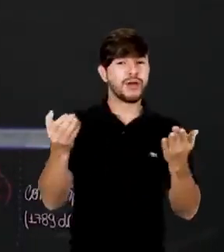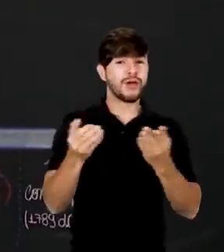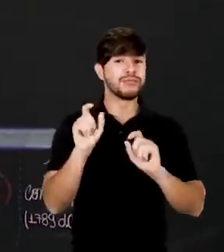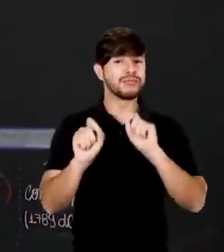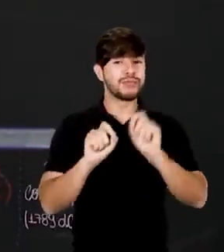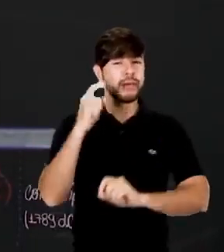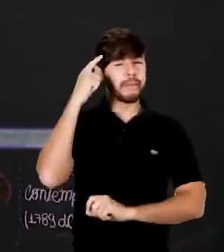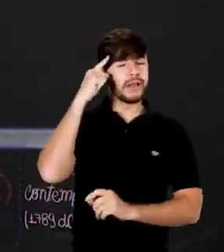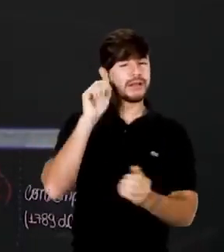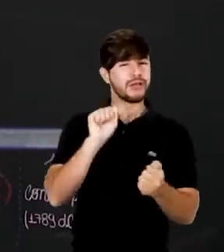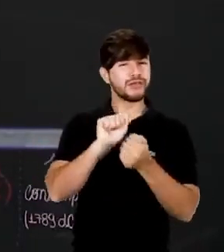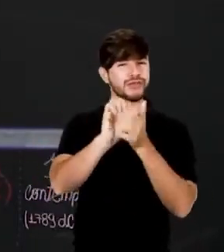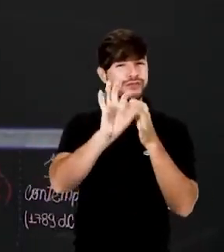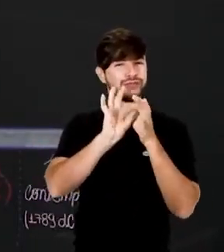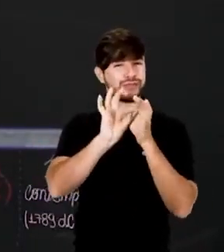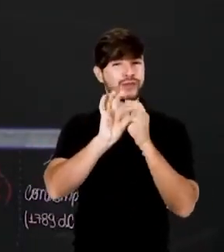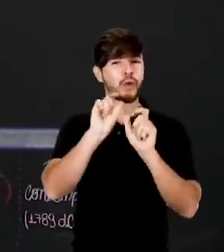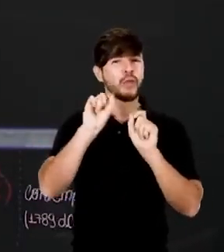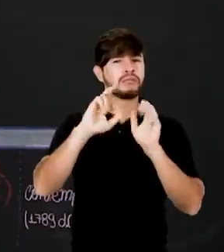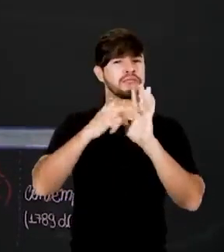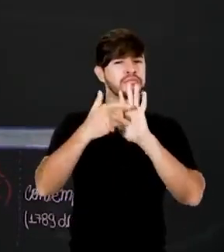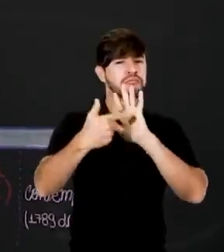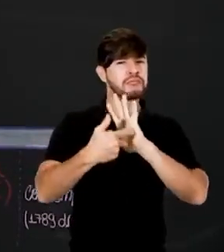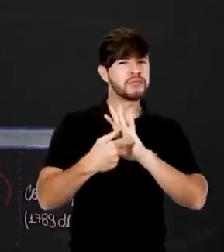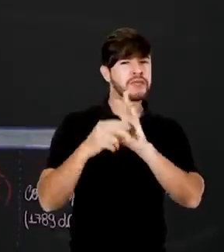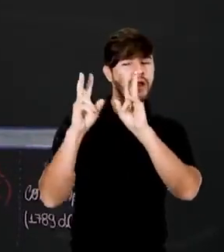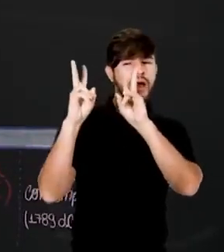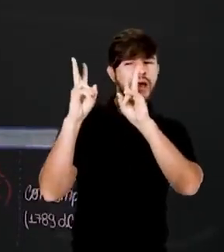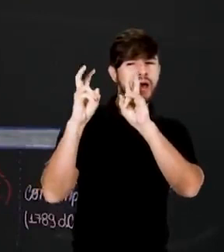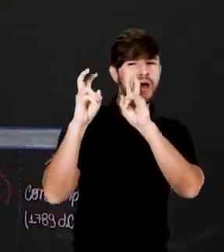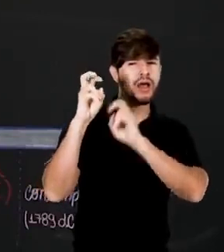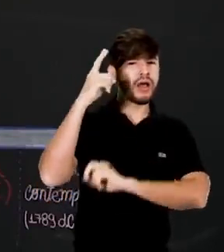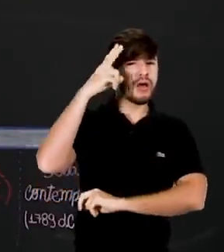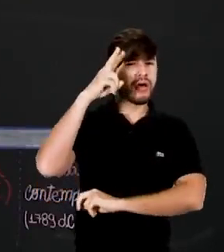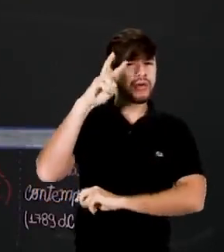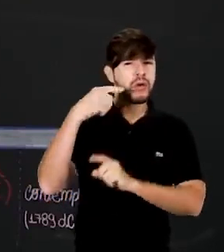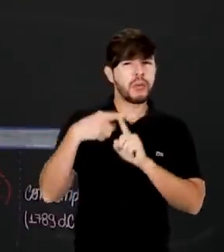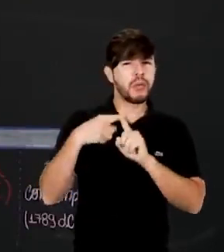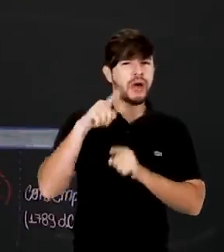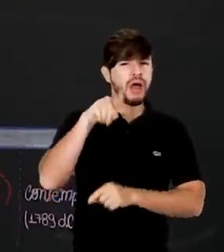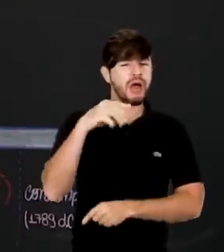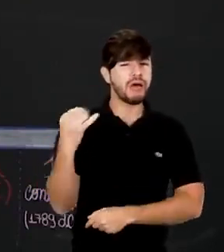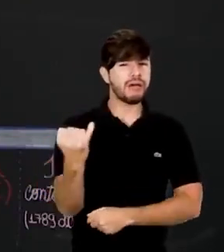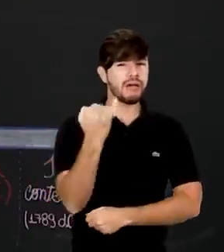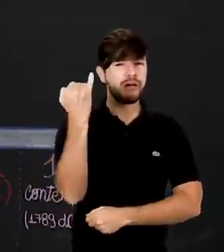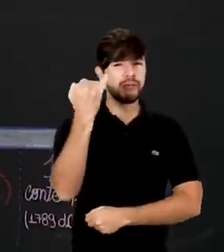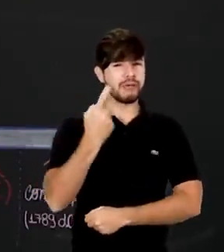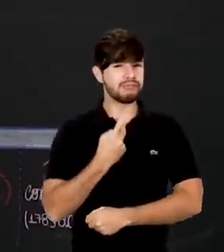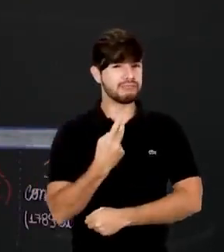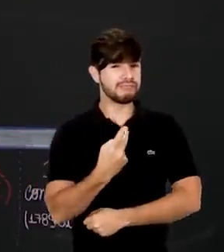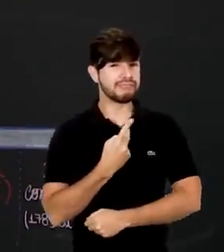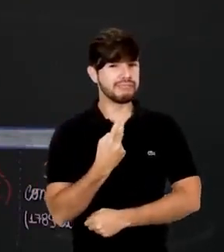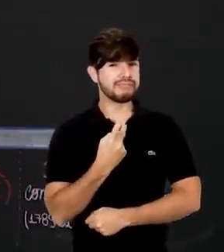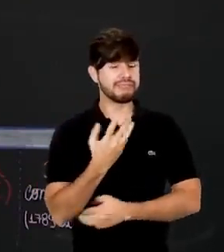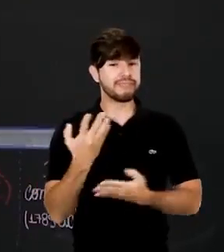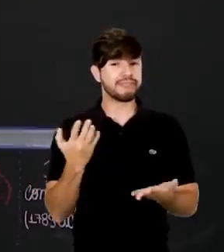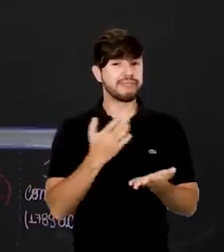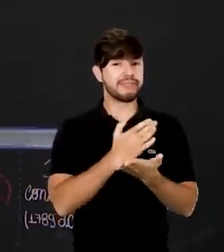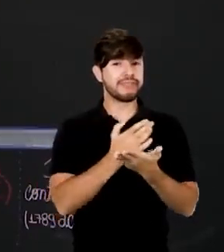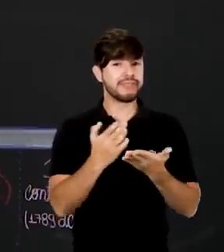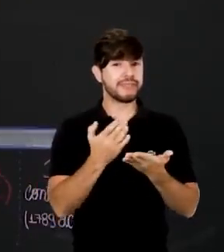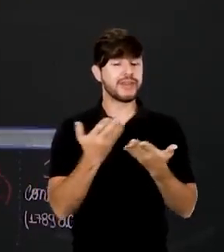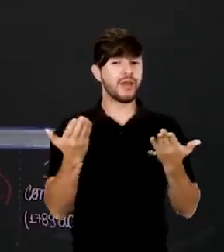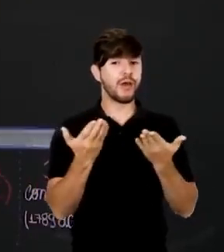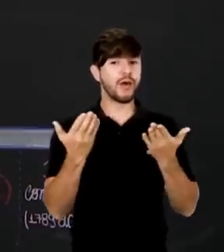hoje é pensar junto o que é essa disciplina que a gente estuda na escola. Por que a história ela é tão importante para a gente? Eu vou